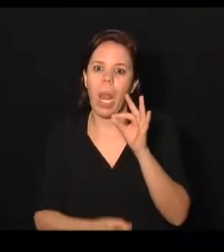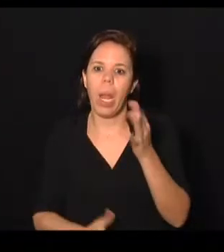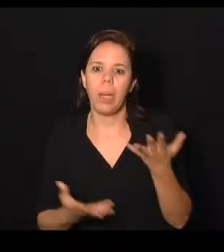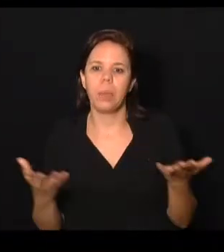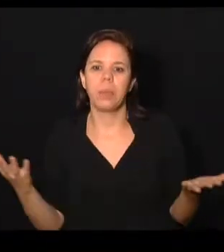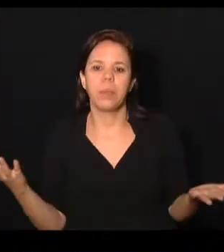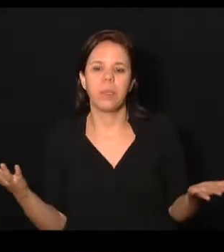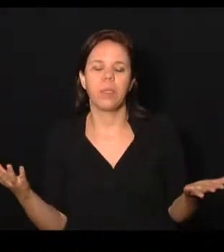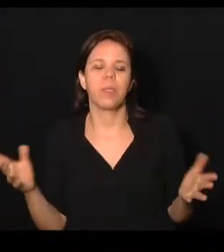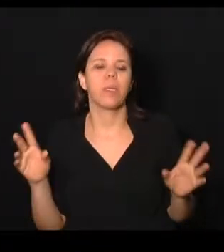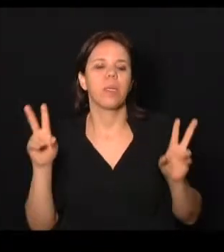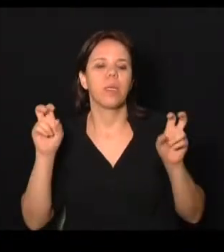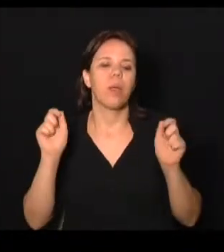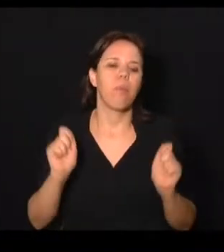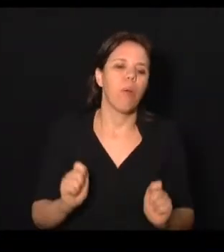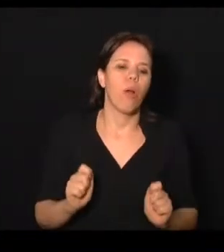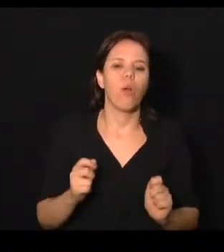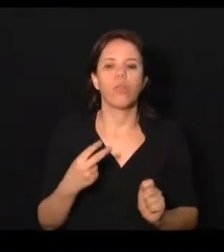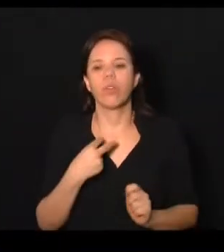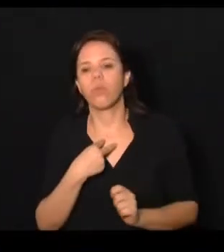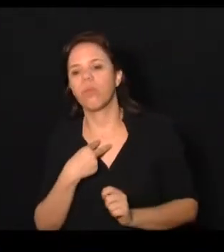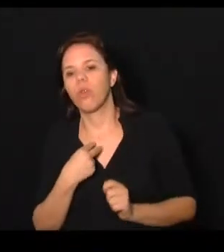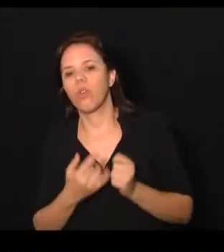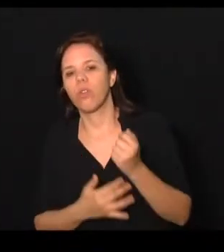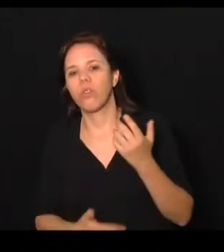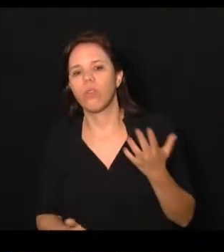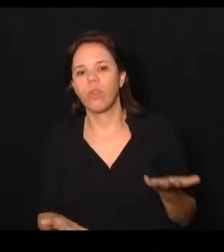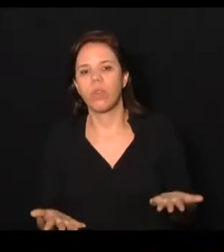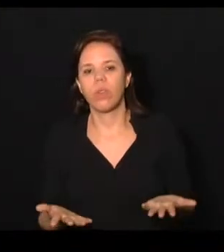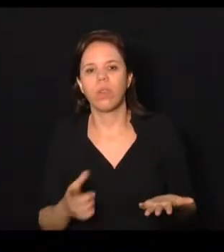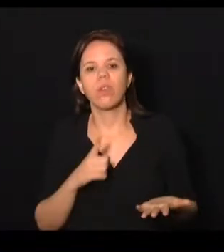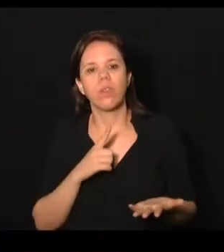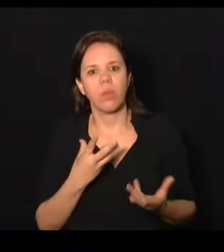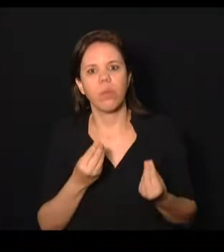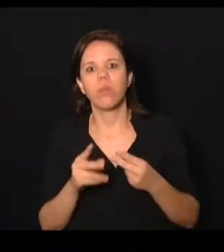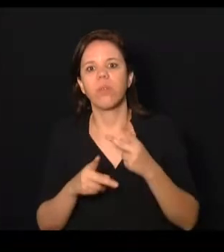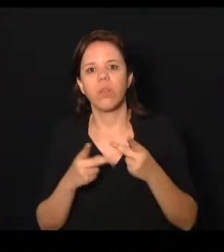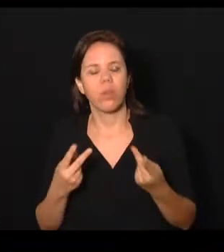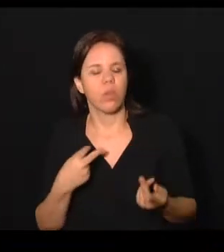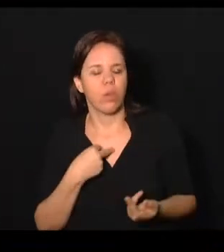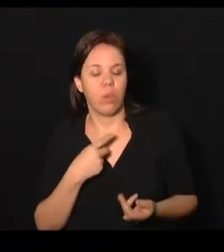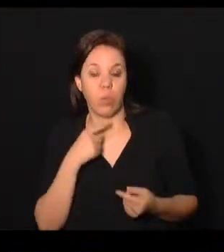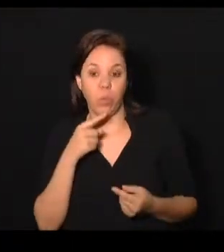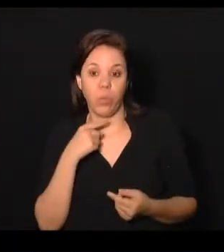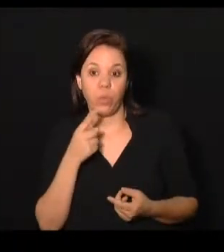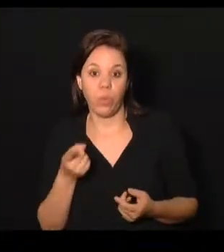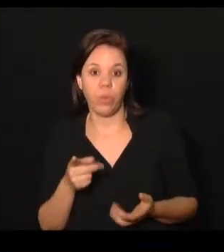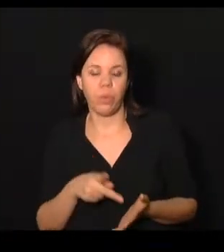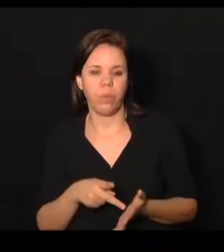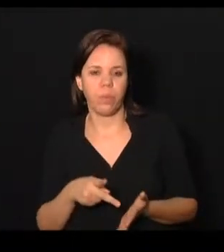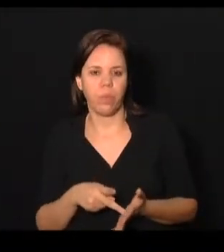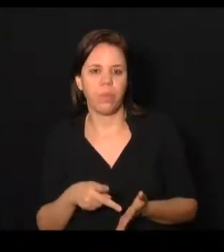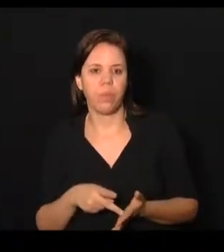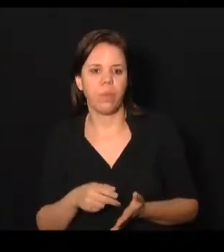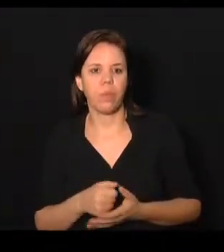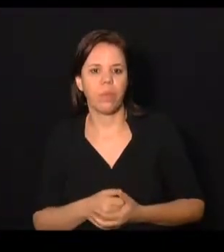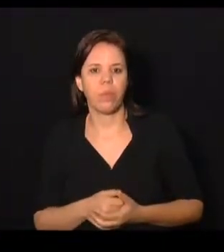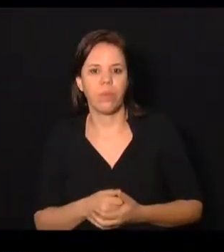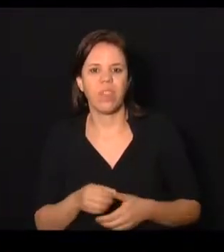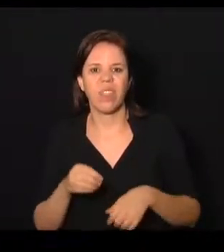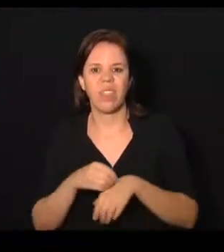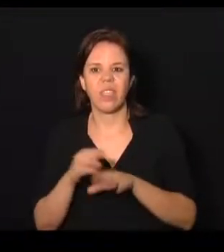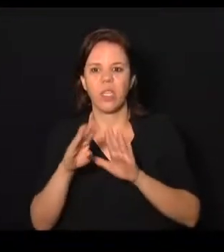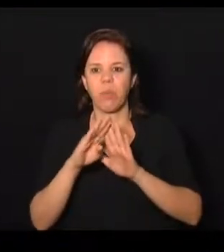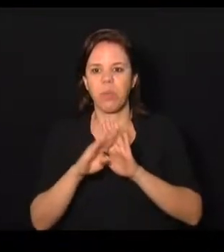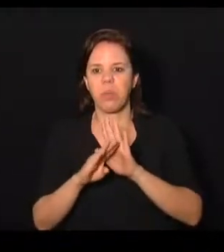respeito de quem pode, na verdade, doar sangue. Isso tem muita gente que ainda tem dúvida, né, vereador? Sim, ela passou uma